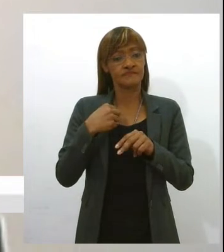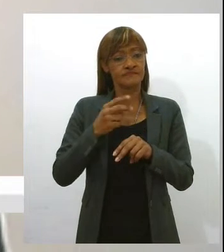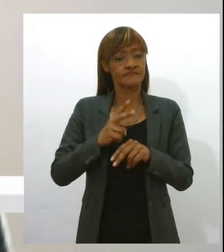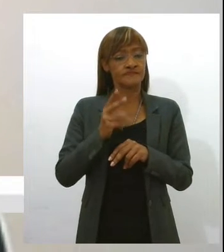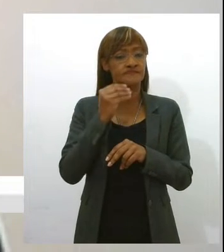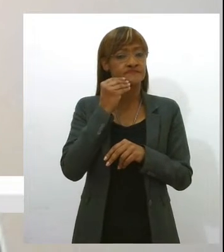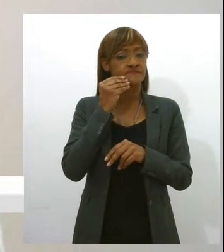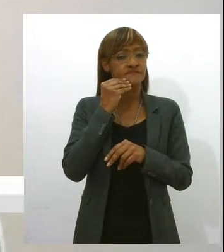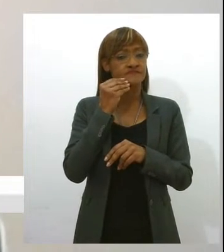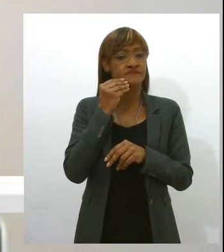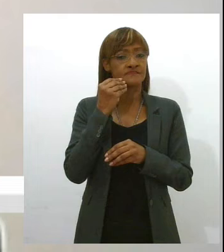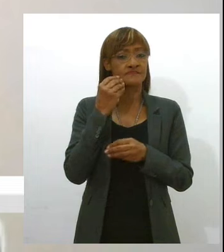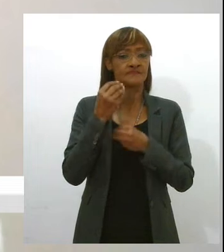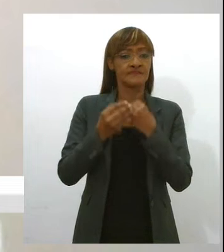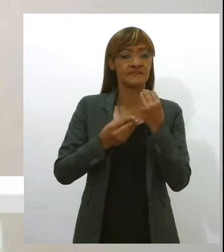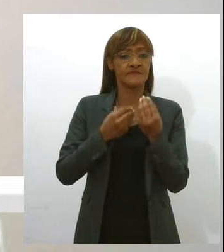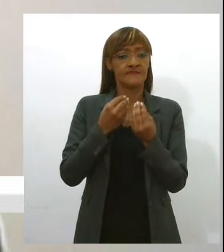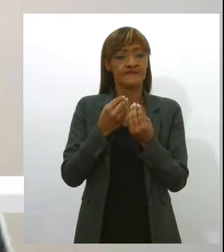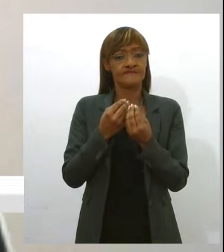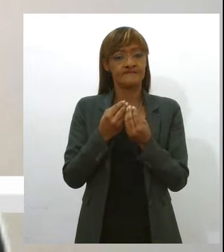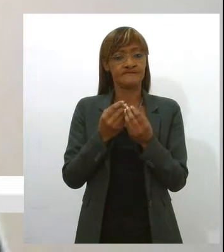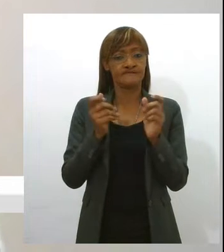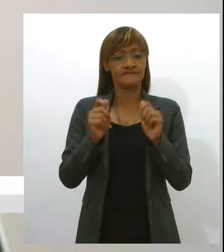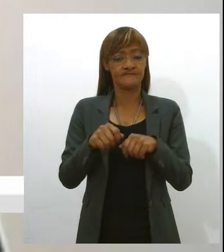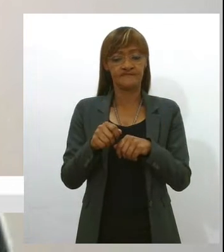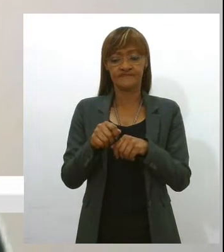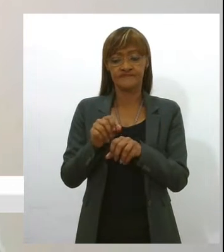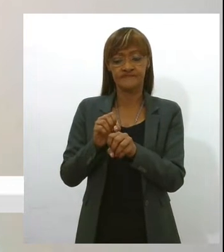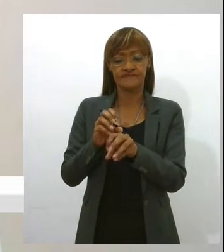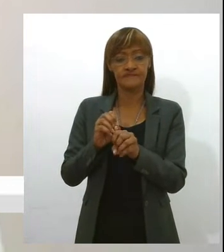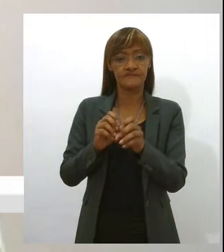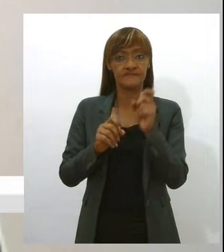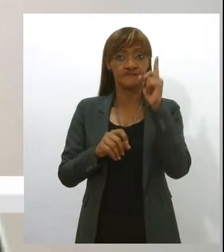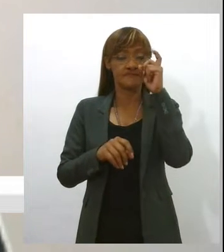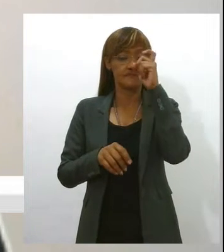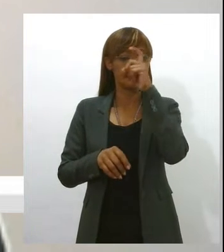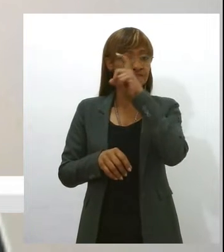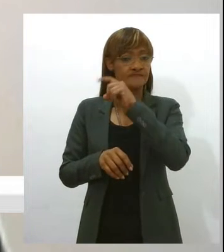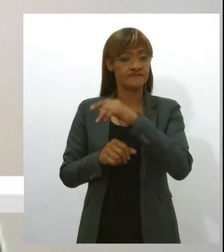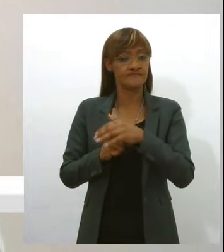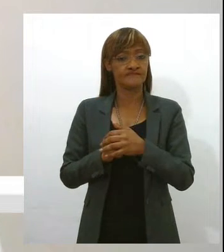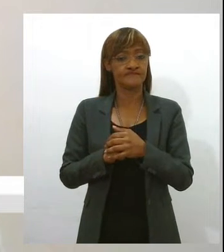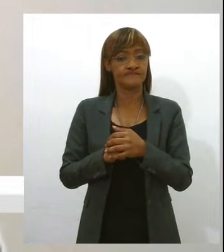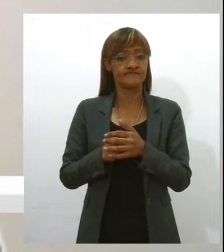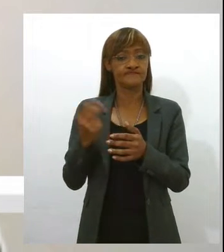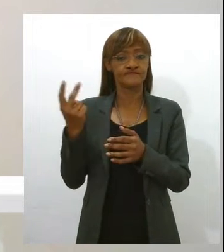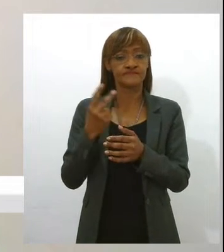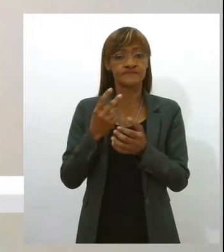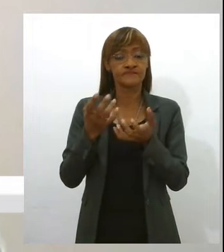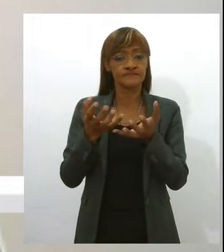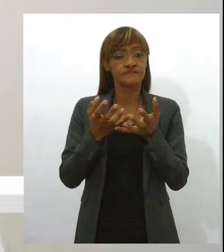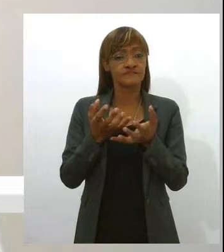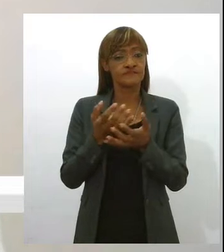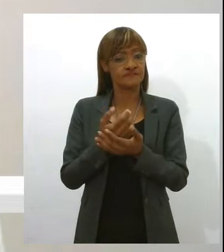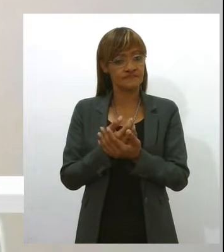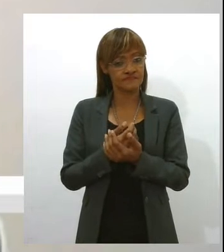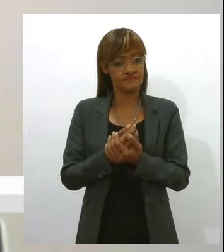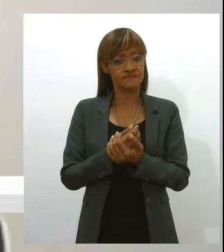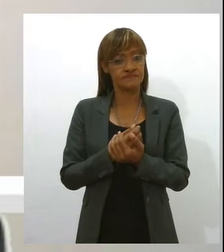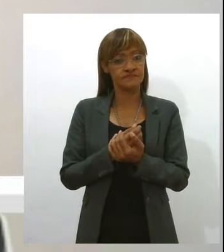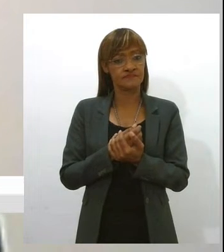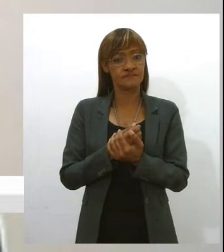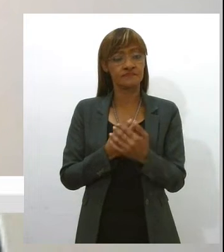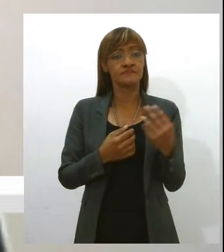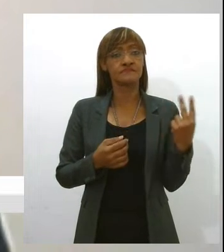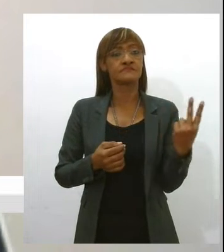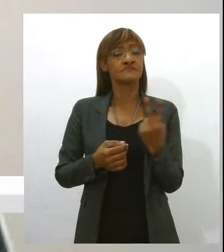é uma criação um pouco difícil também para uma criança, porque a gente quer passar esse tipo de valor também, que a gente acha importante, que a